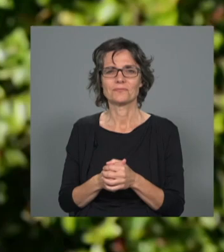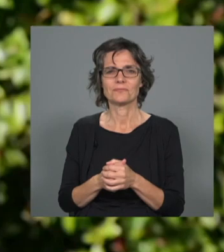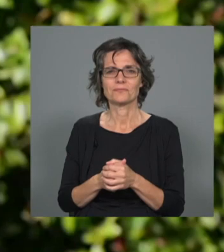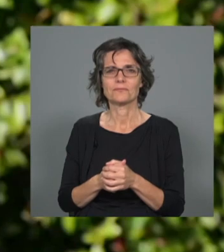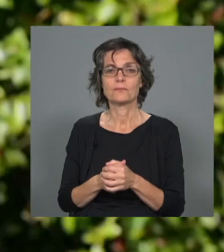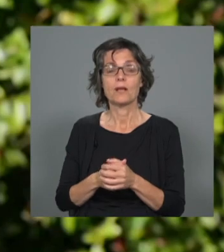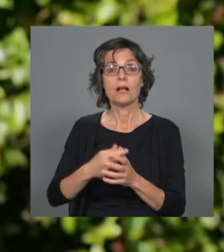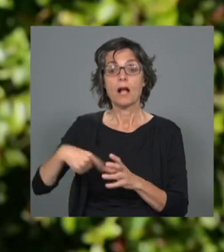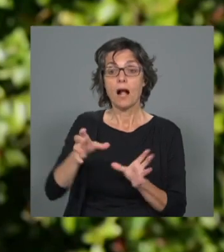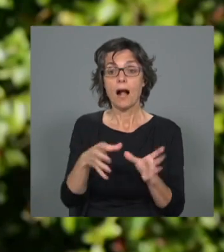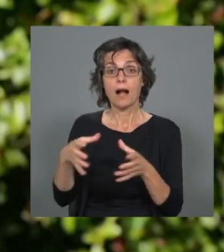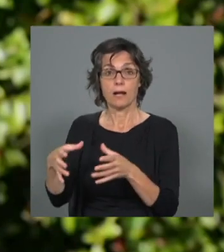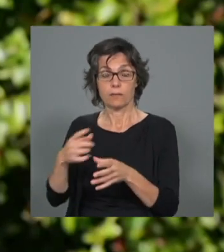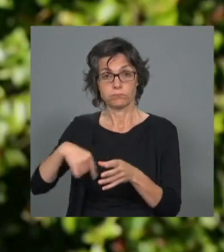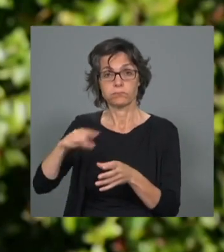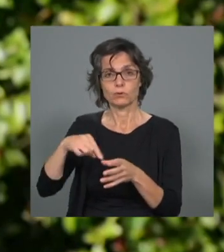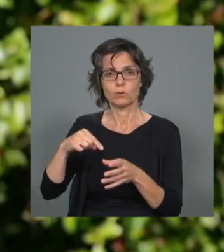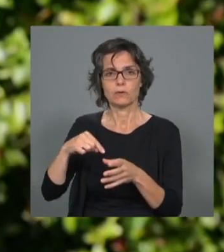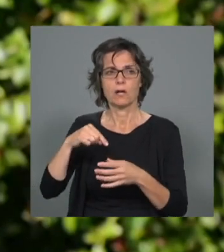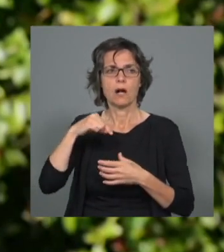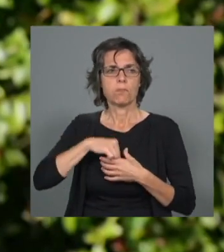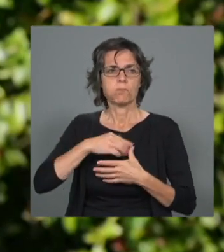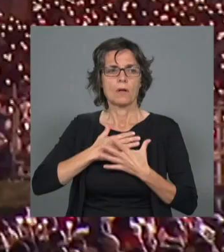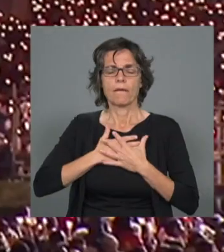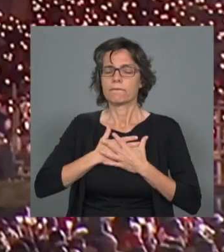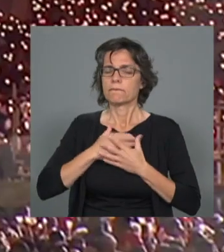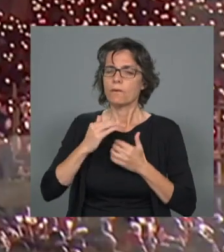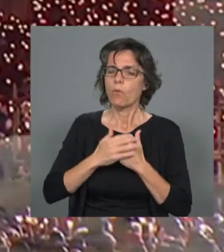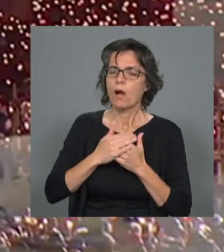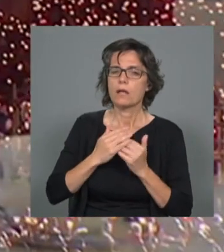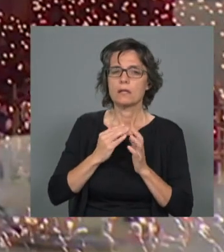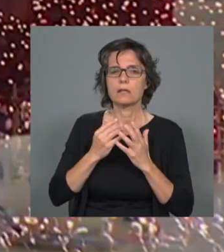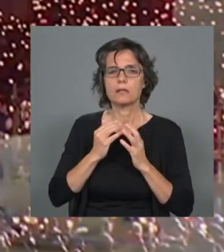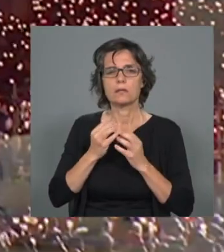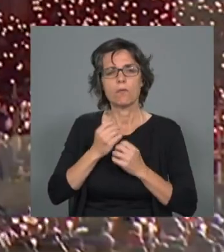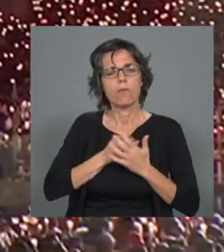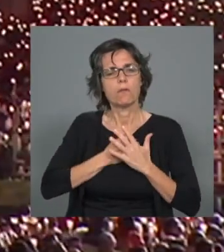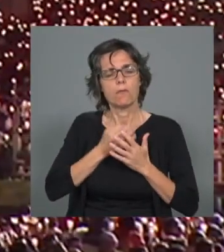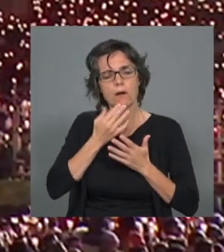As equipas foram um lugar onde eu me senti muito amada, verdadeiramente amada.